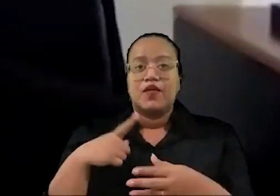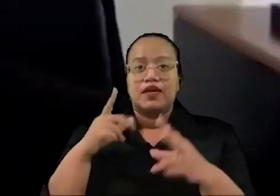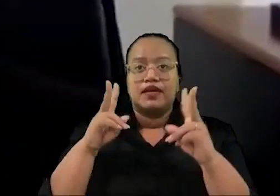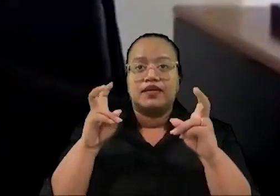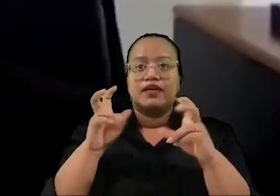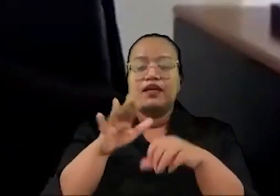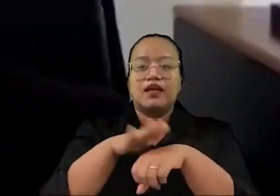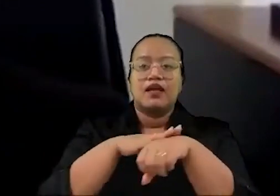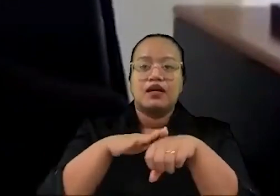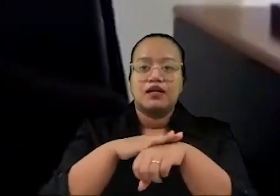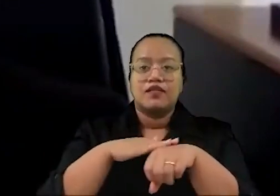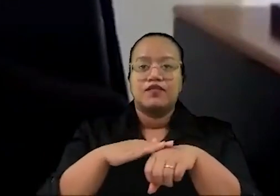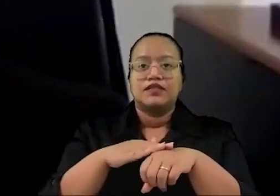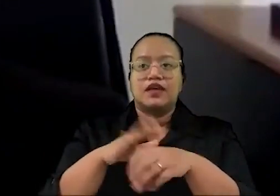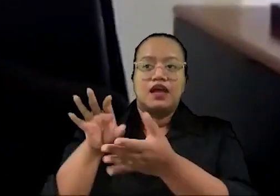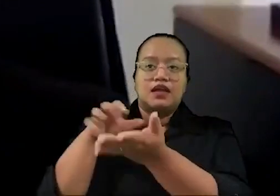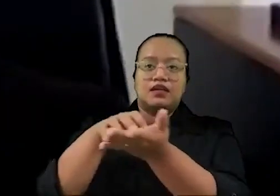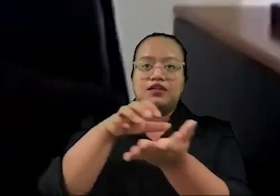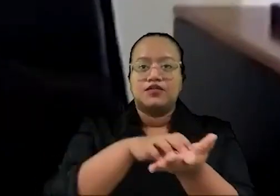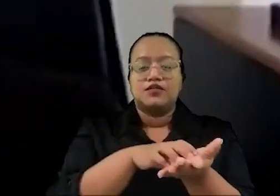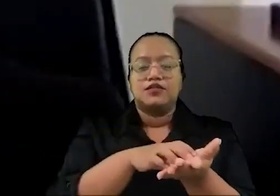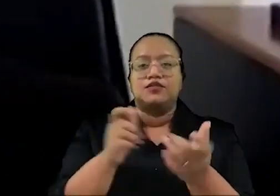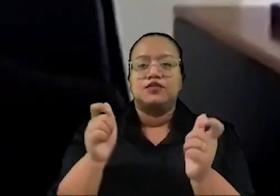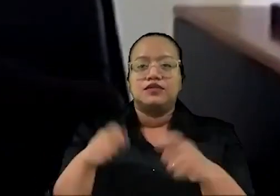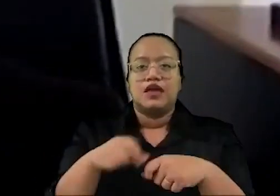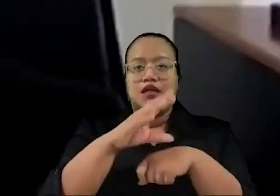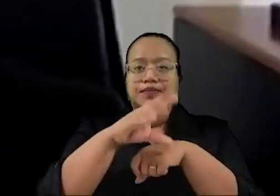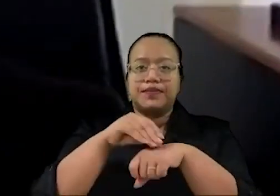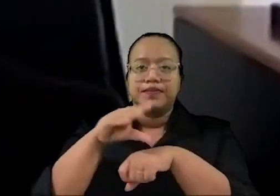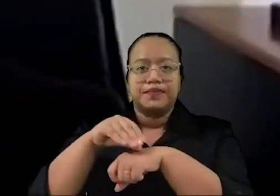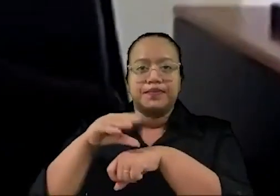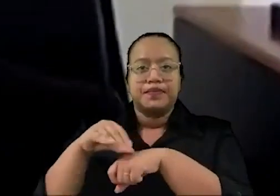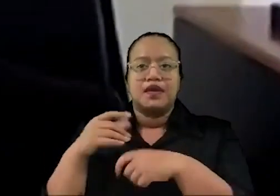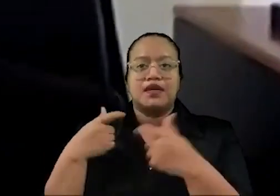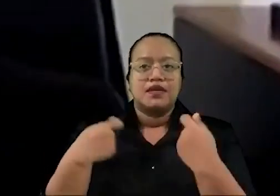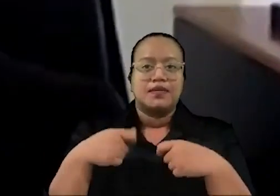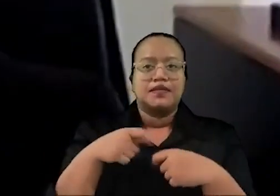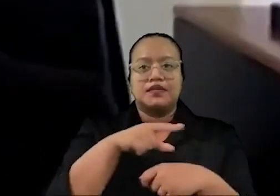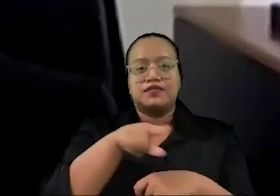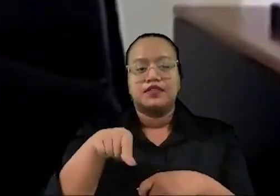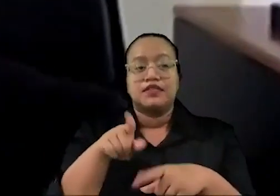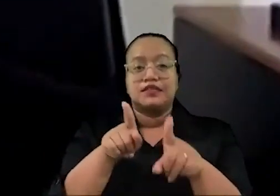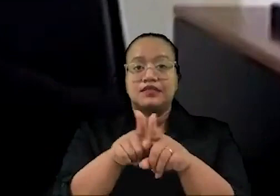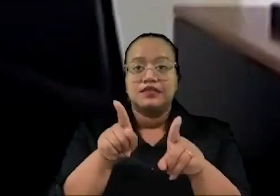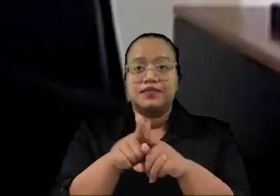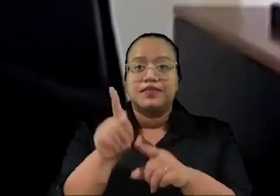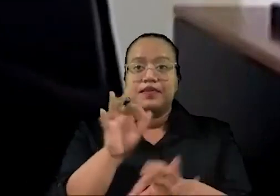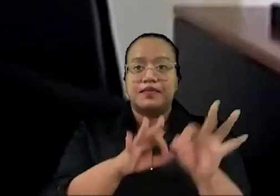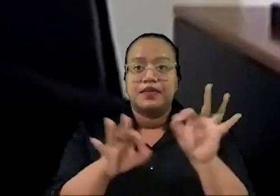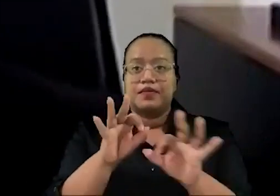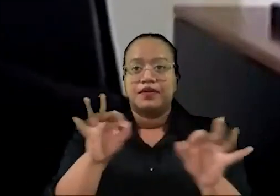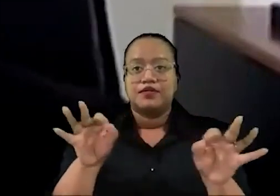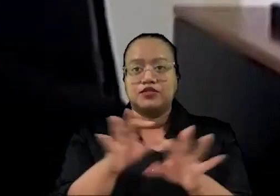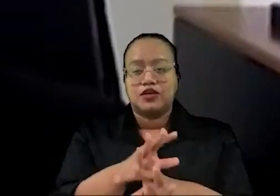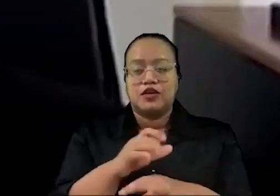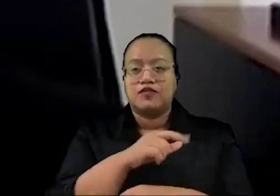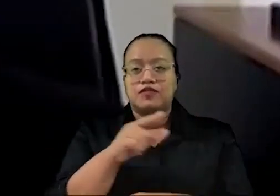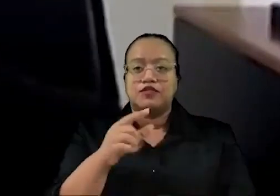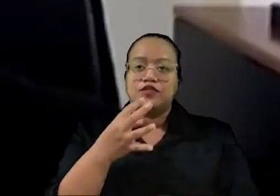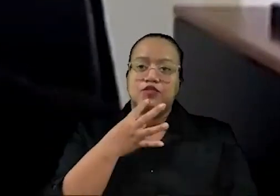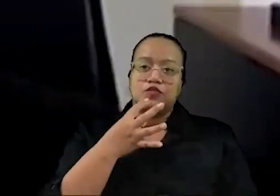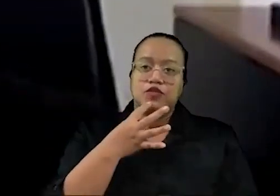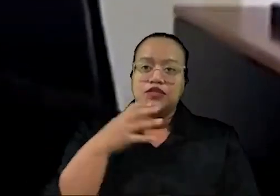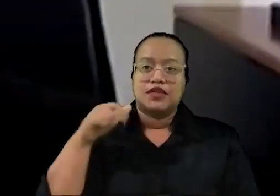pode pegar do que vocês desenvolveram também nessa área e vocês conhecerem o que a gente desenvolveu aqui e a gente fazer